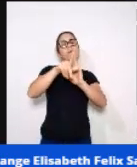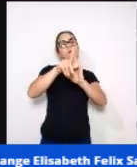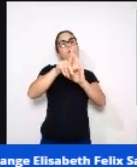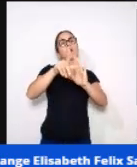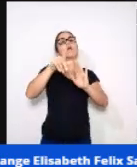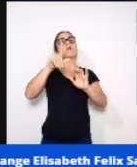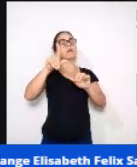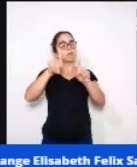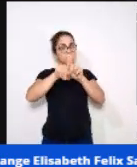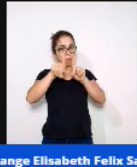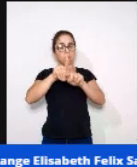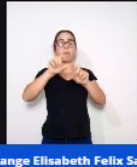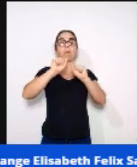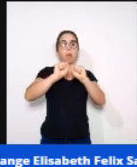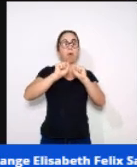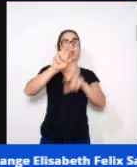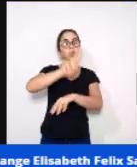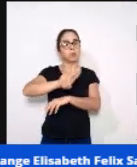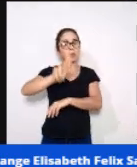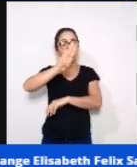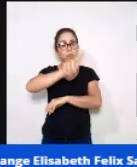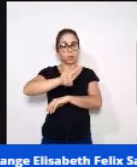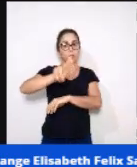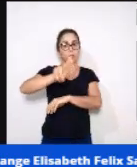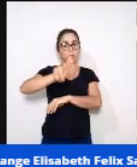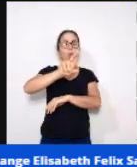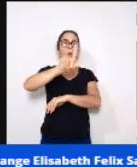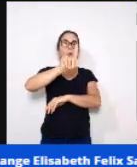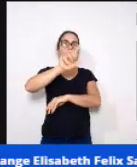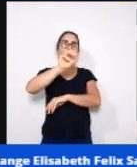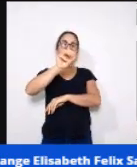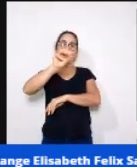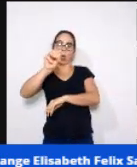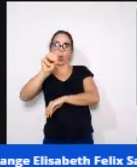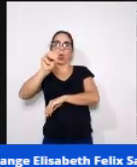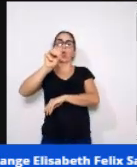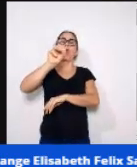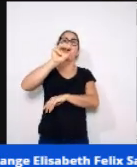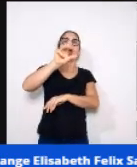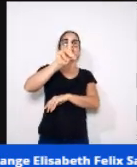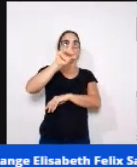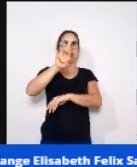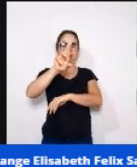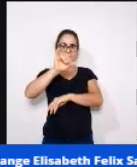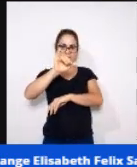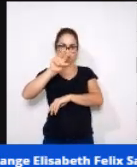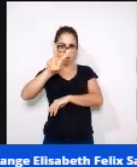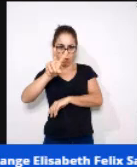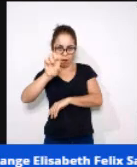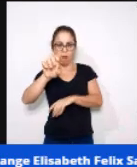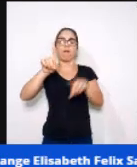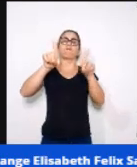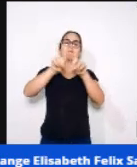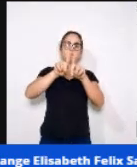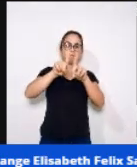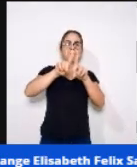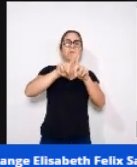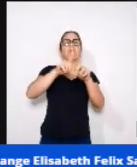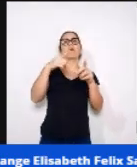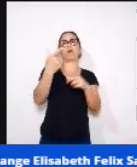podemos utilizar, de repente, o Google Drive, né? Podemos utilizar o Google Formulários para fazer uma